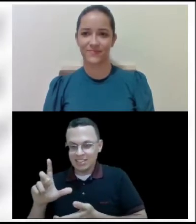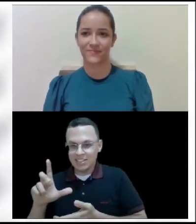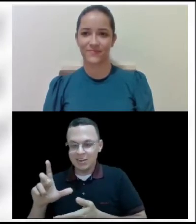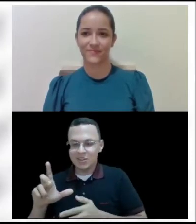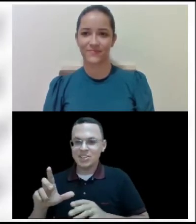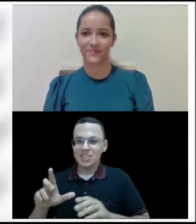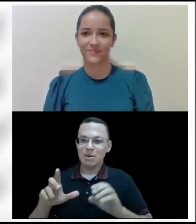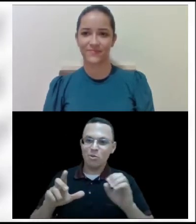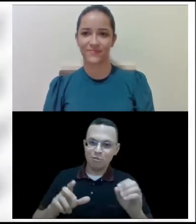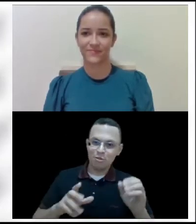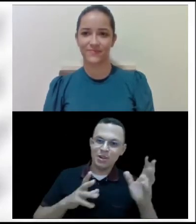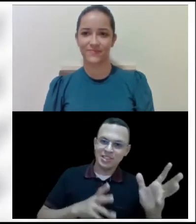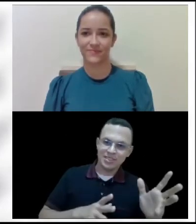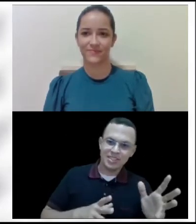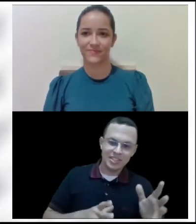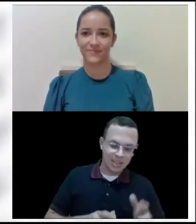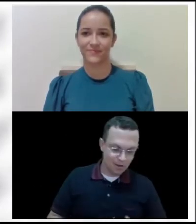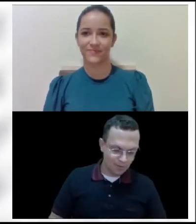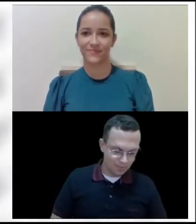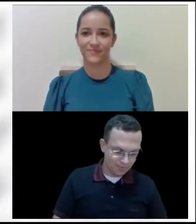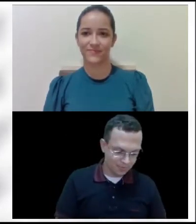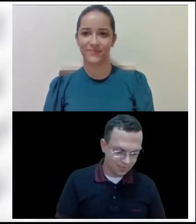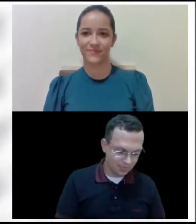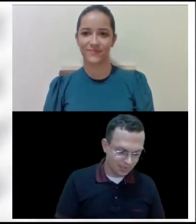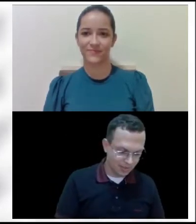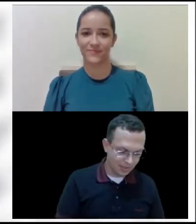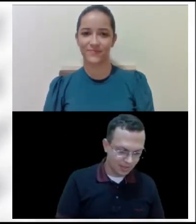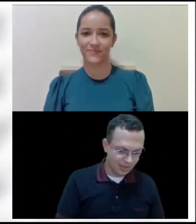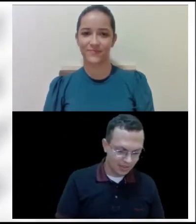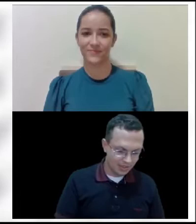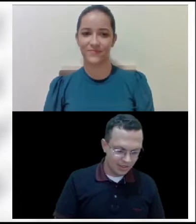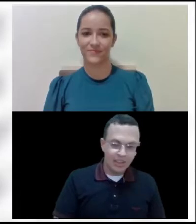letra inicial, a gente chama a configuração inicial.